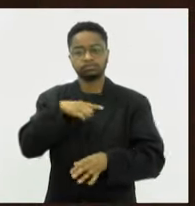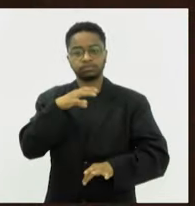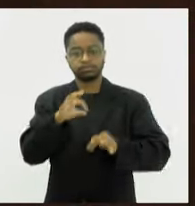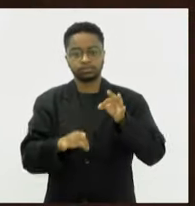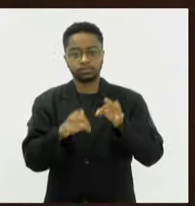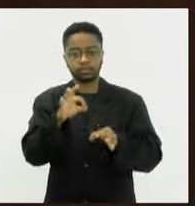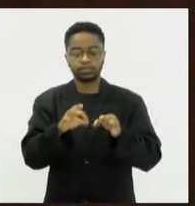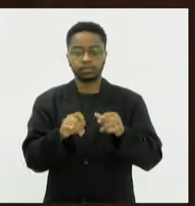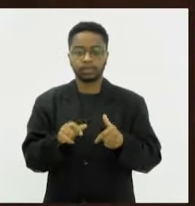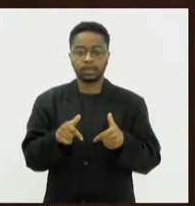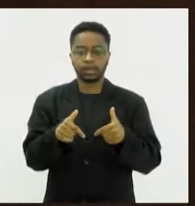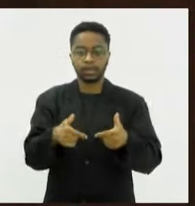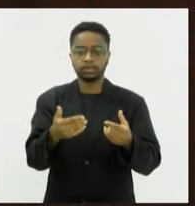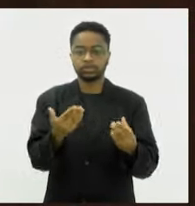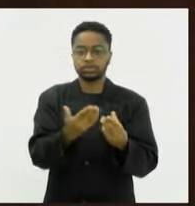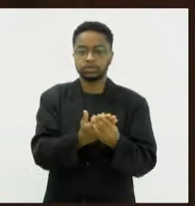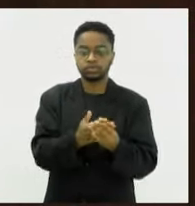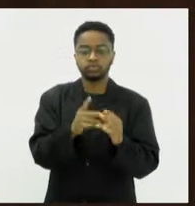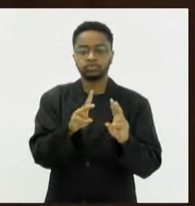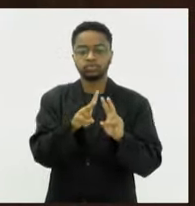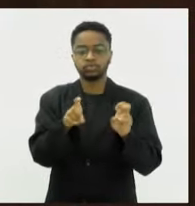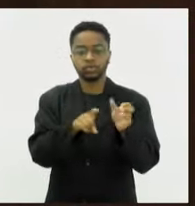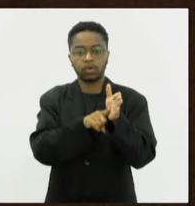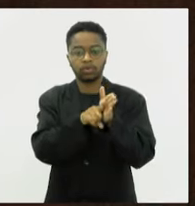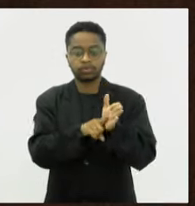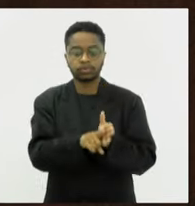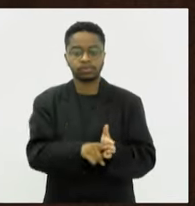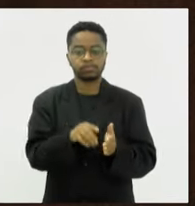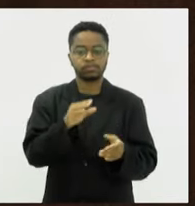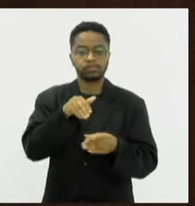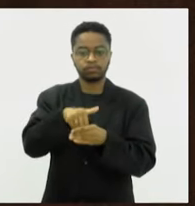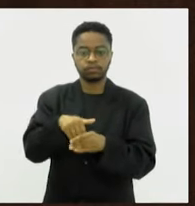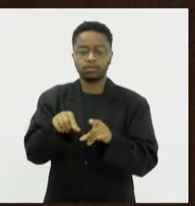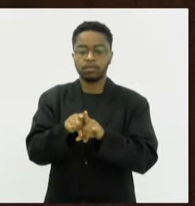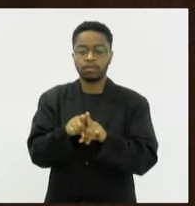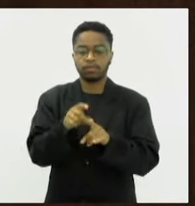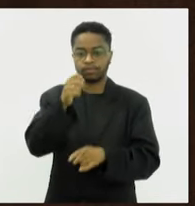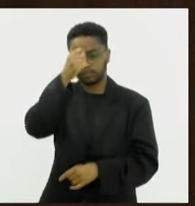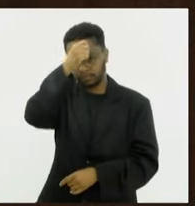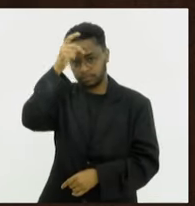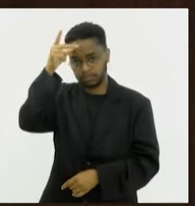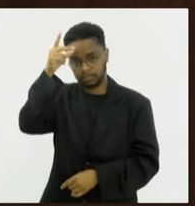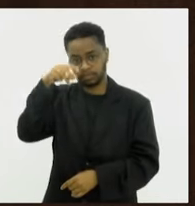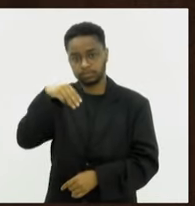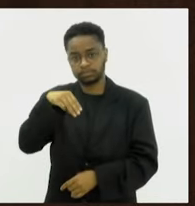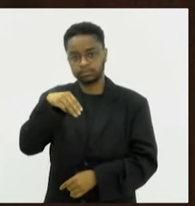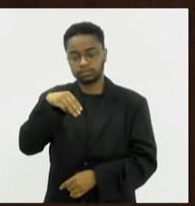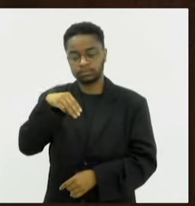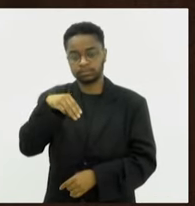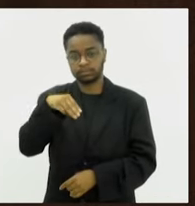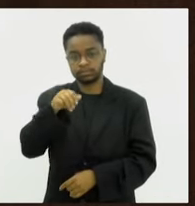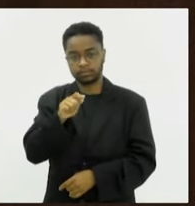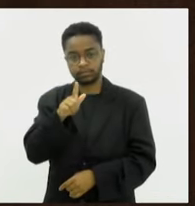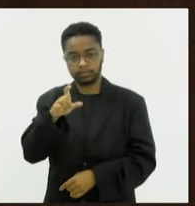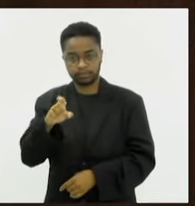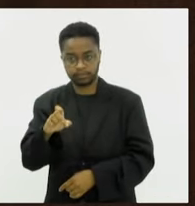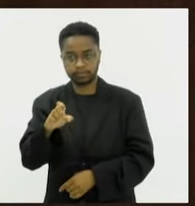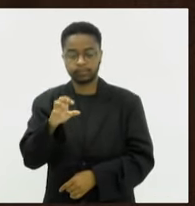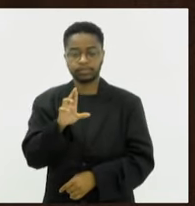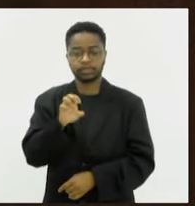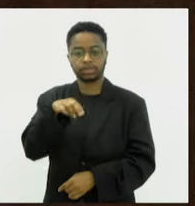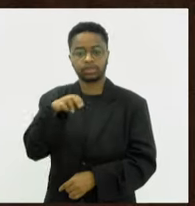uma ação de investigação judicial eleitoral e deixava o prefeito de Magé, Renato Cozzolino, em uma situação